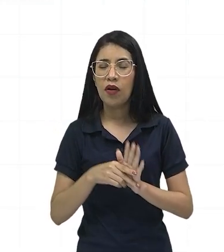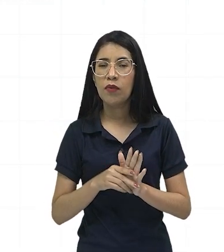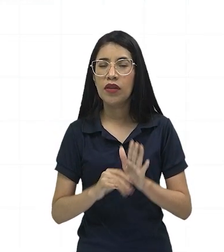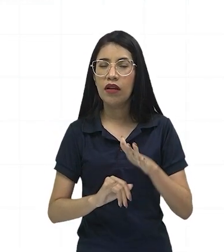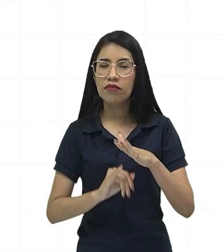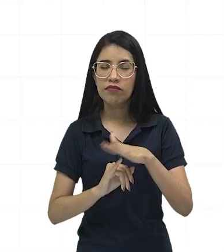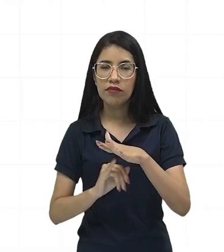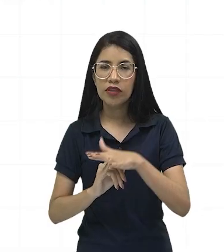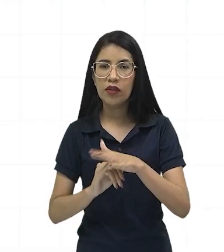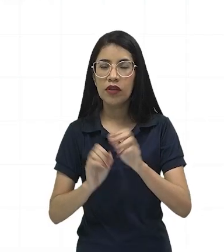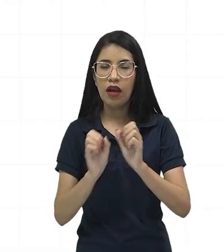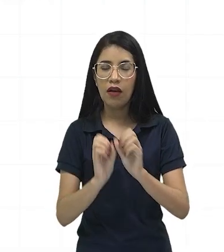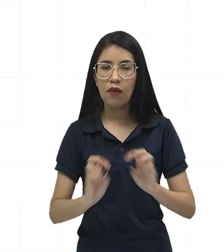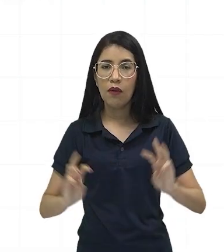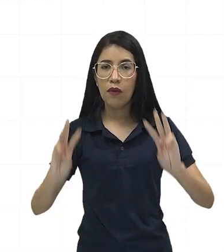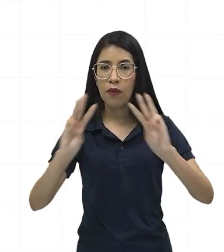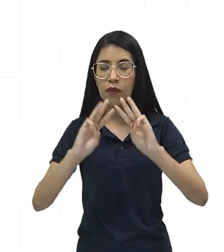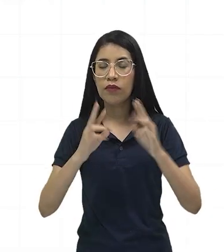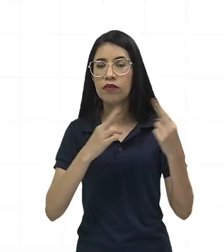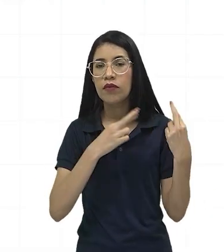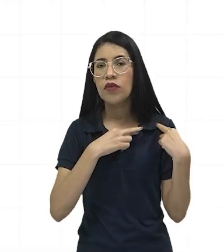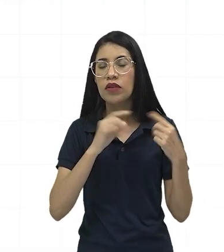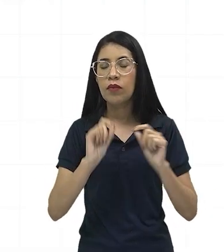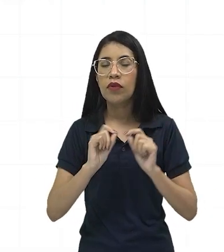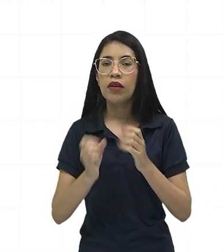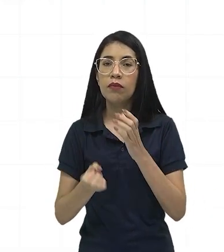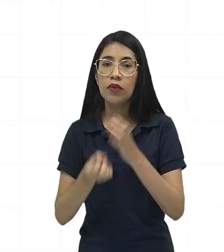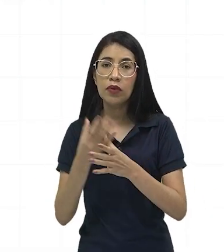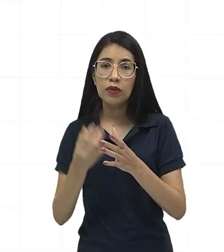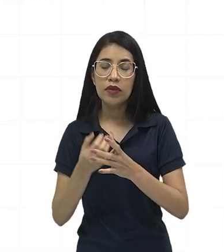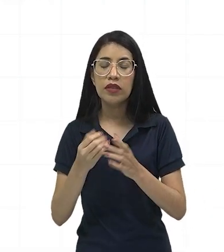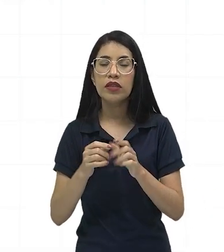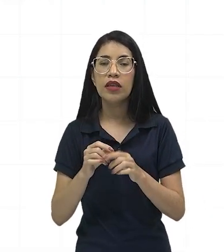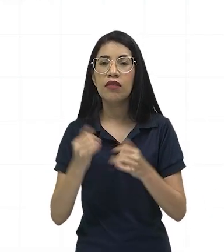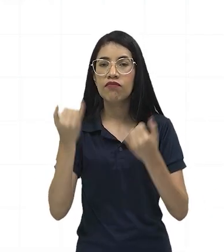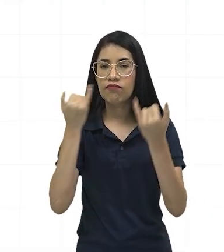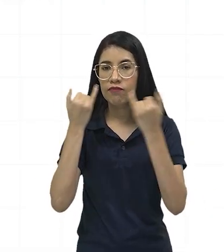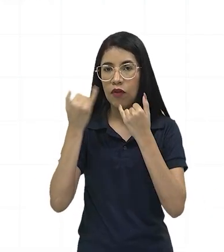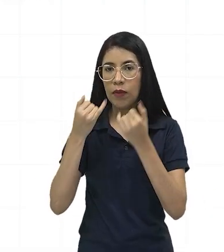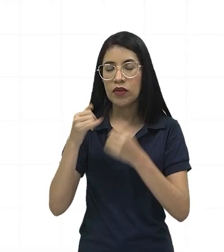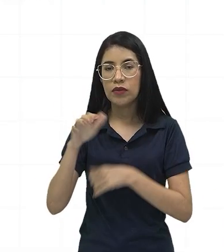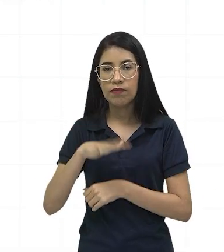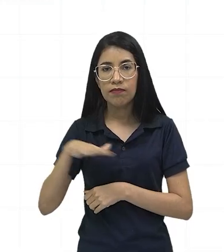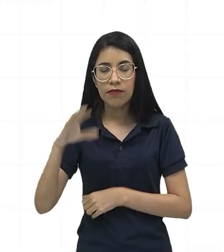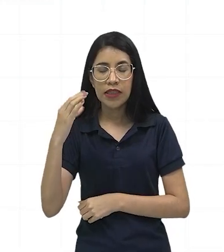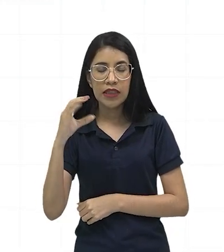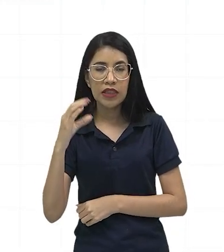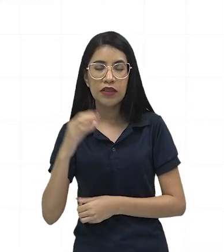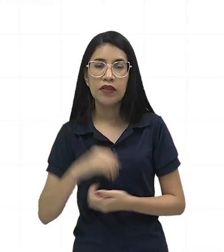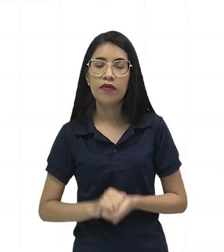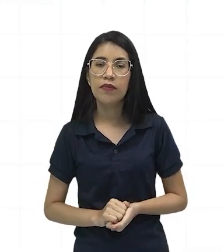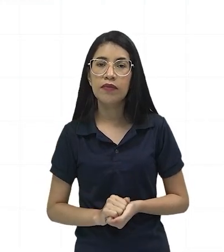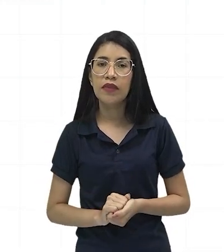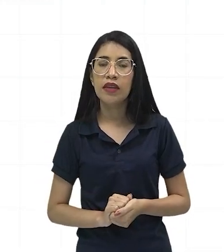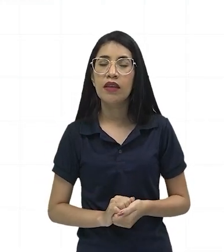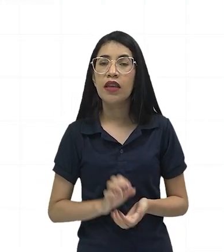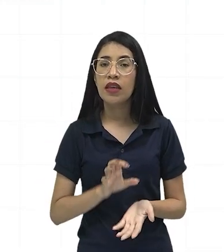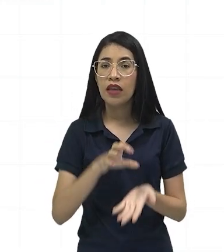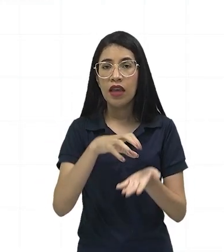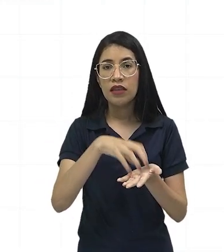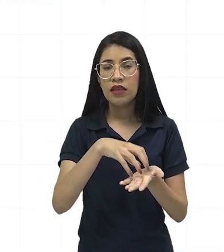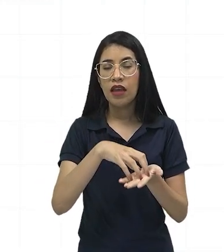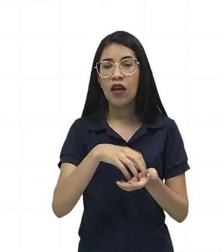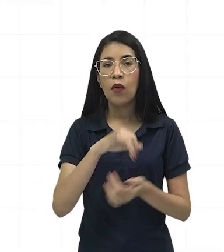Nações Unidas, ele é responsável por produzir informações científicas e esse painel, esse